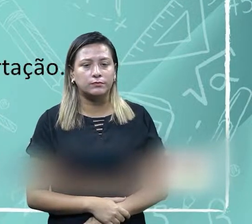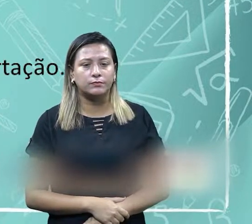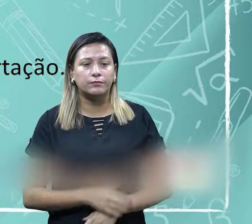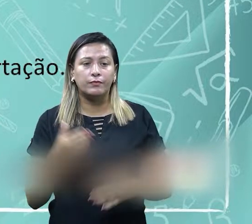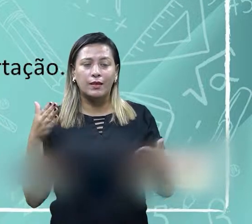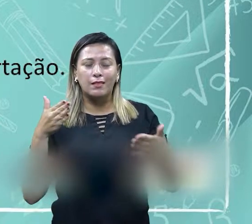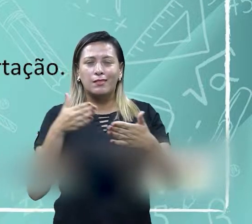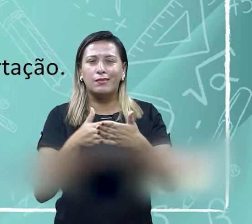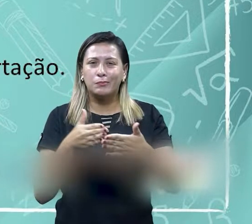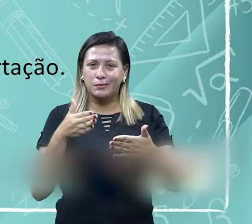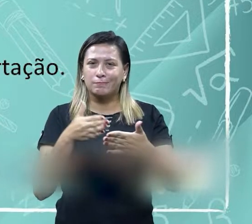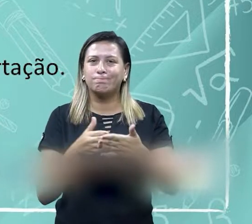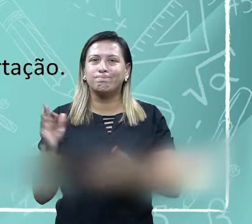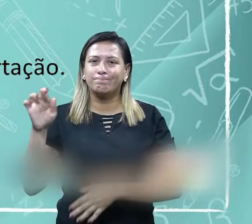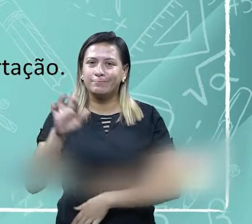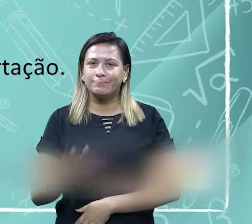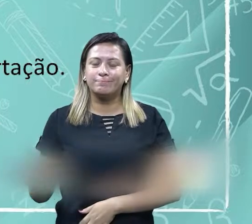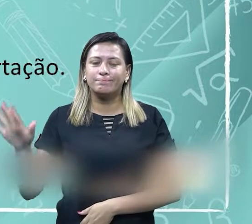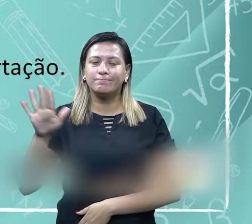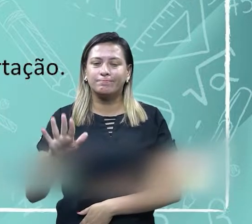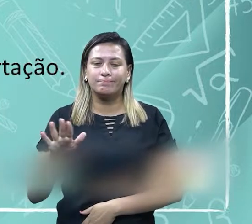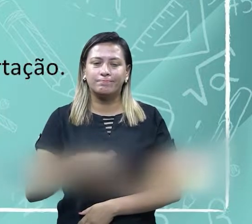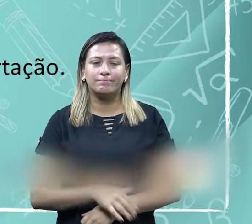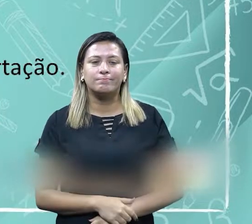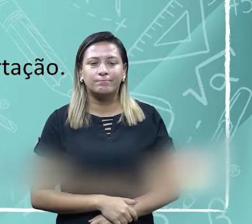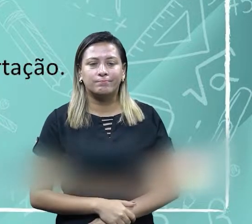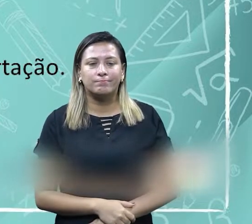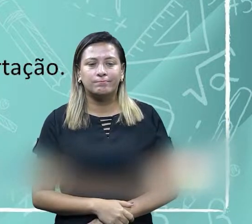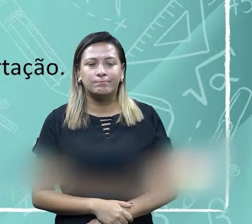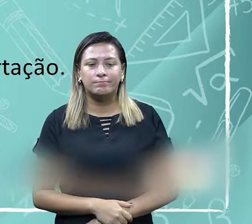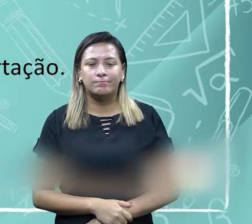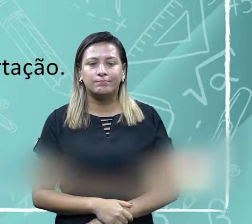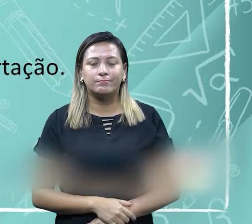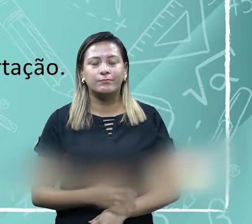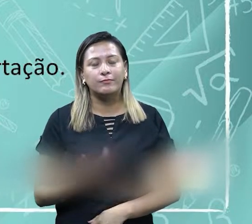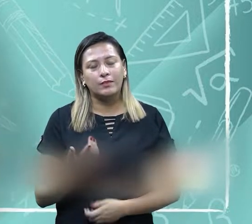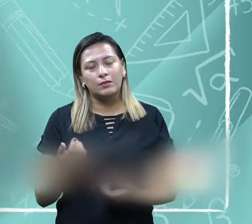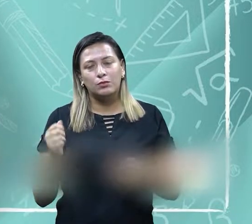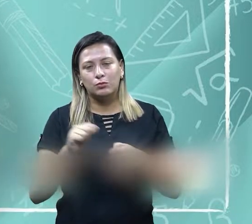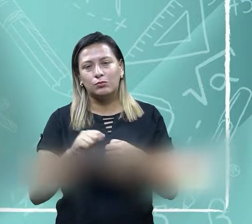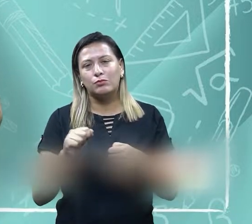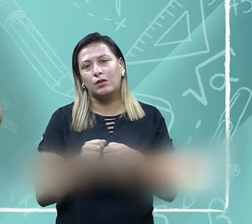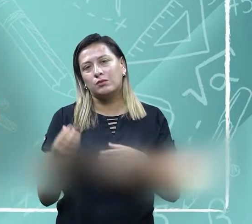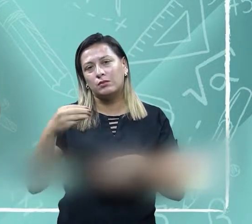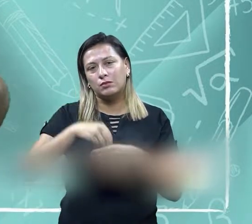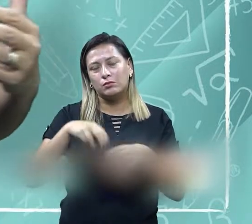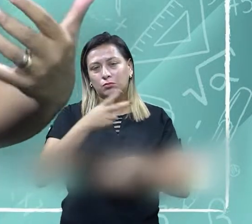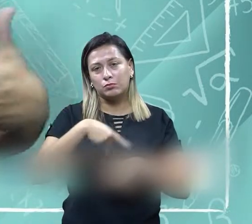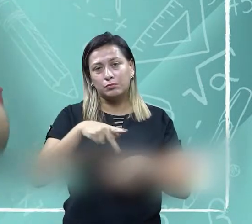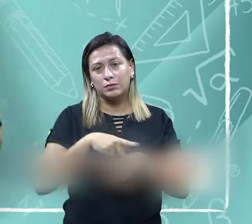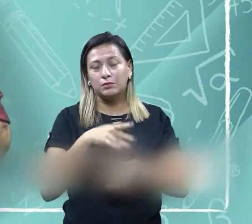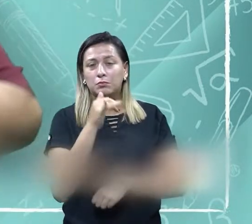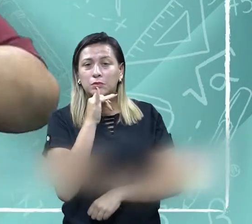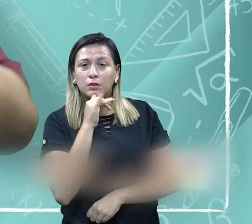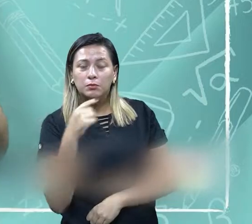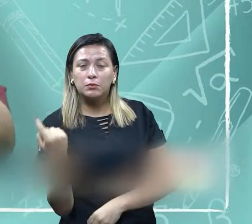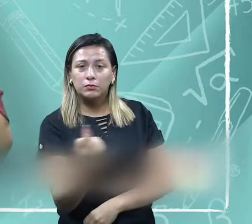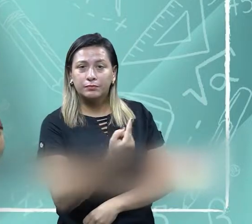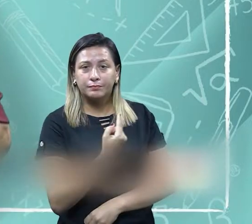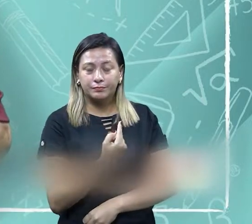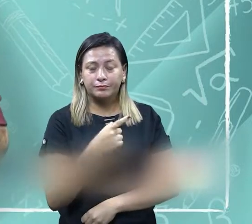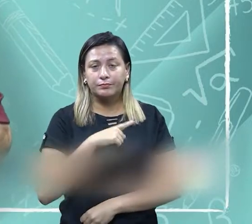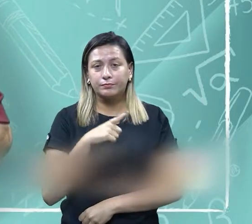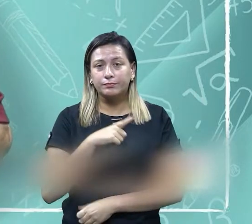limitação geográfica no qual se fala com produção interna. Por exemplo, nós somos um país que tem